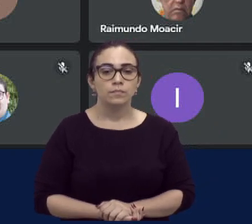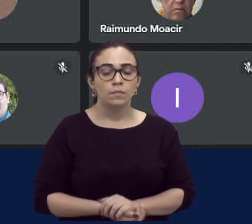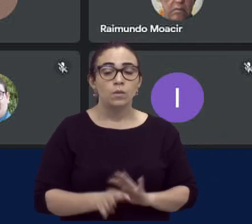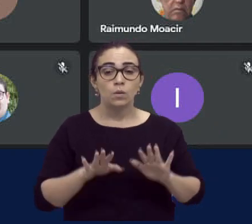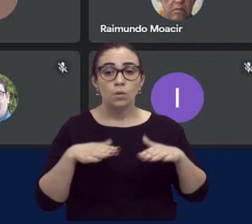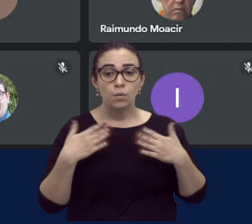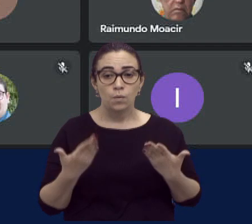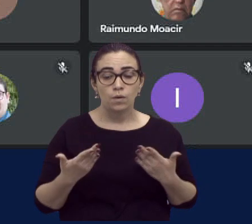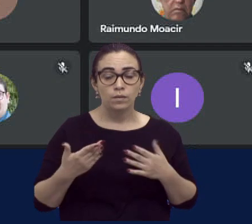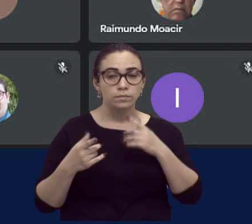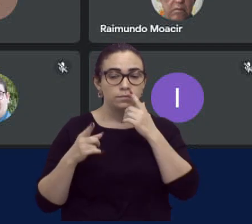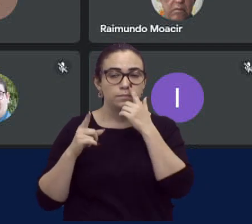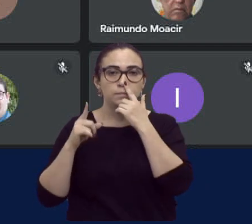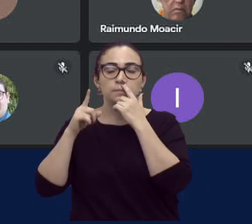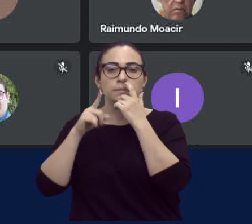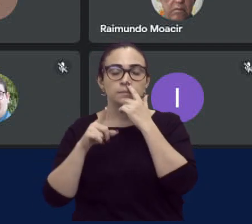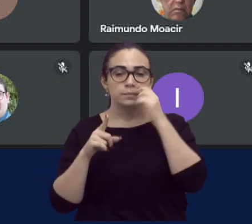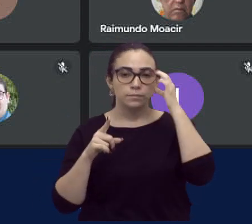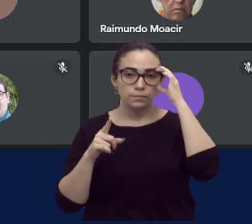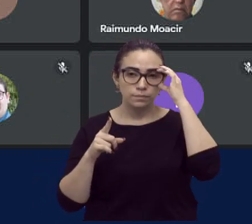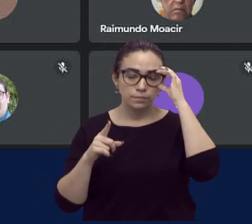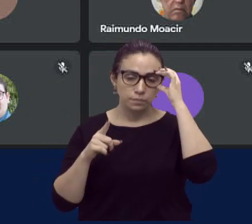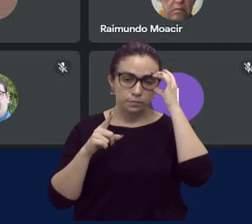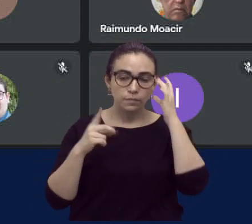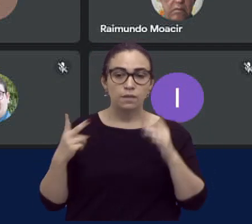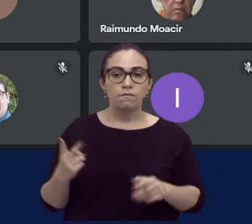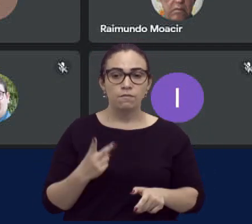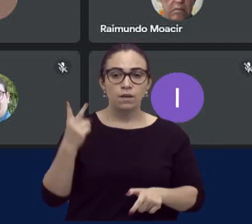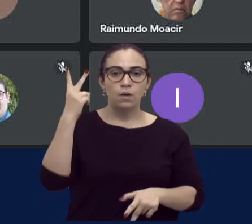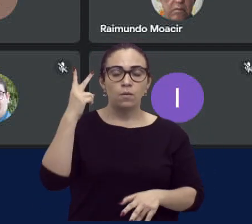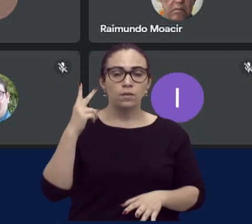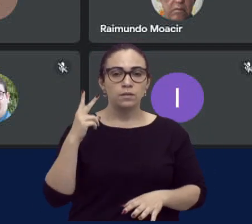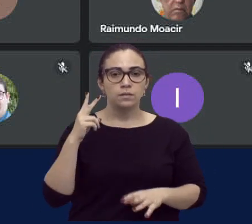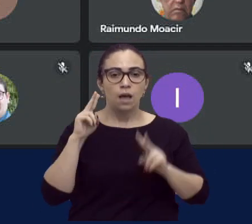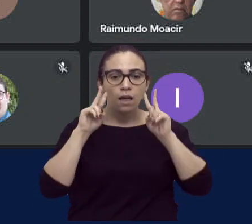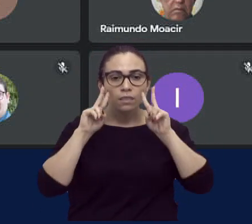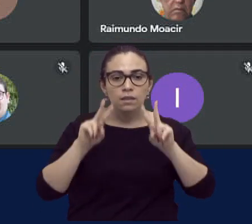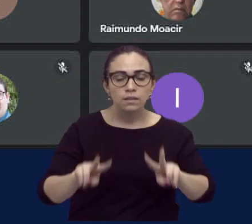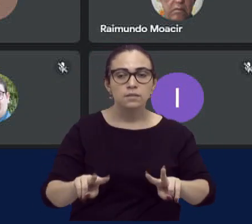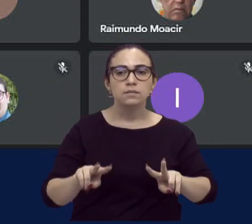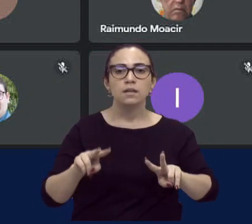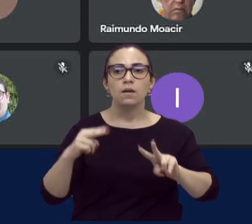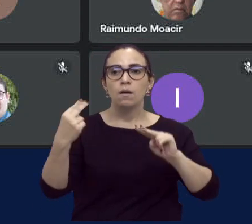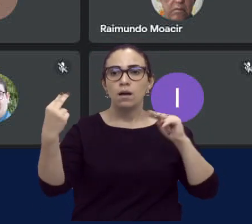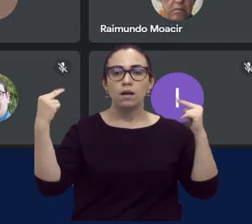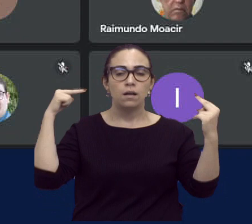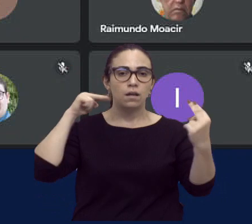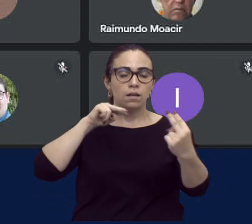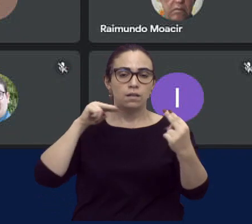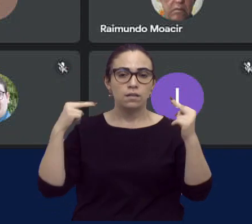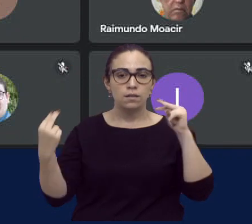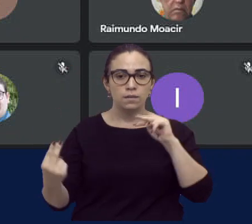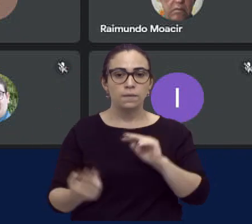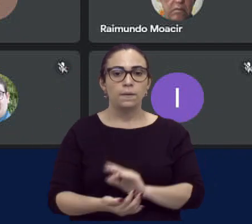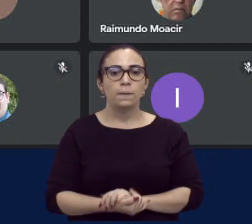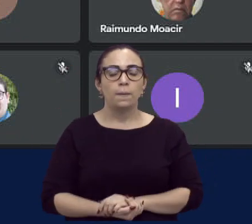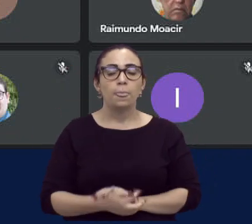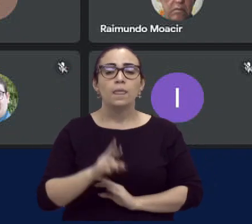recebe atenção, você valoriza e você é valorizado. E o resultado disso,